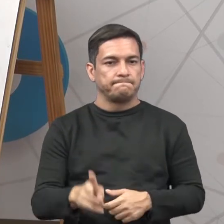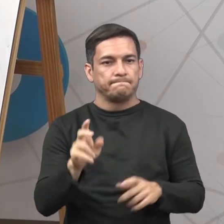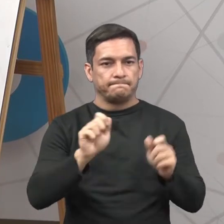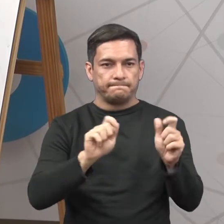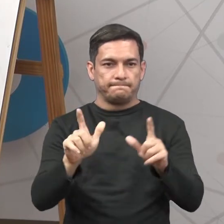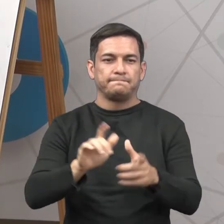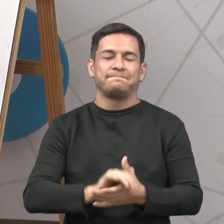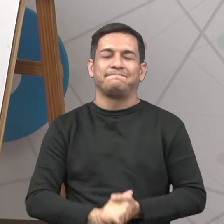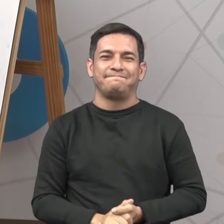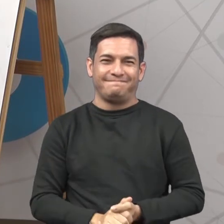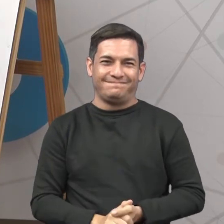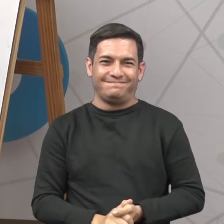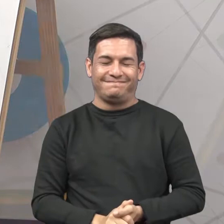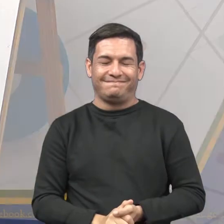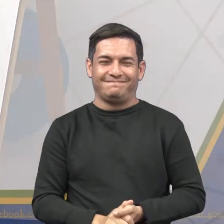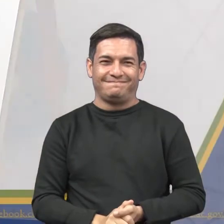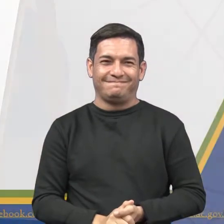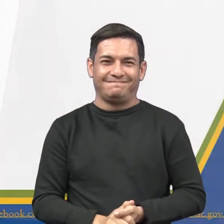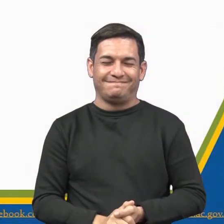tela.